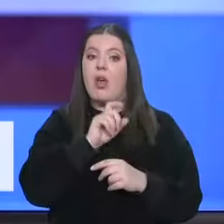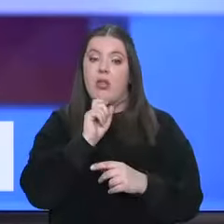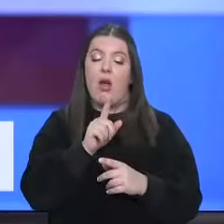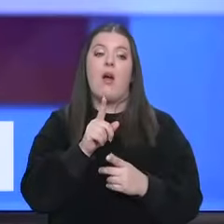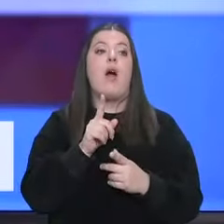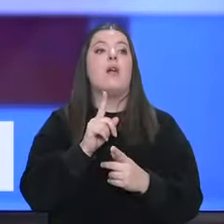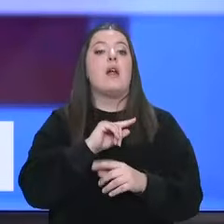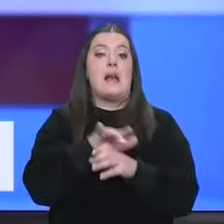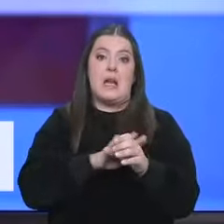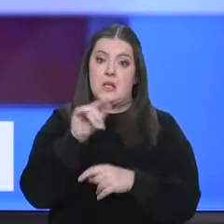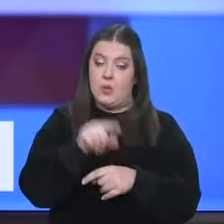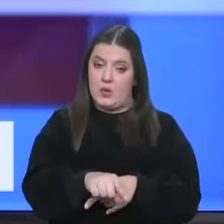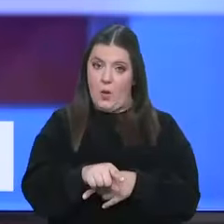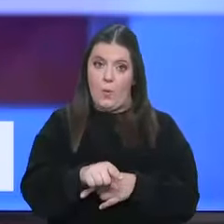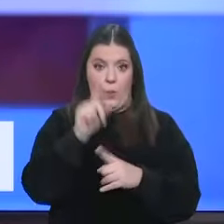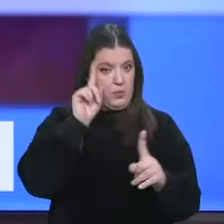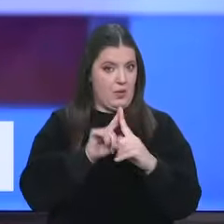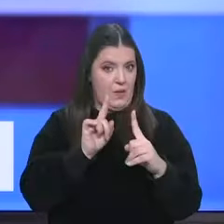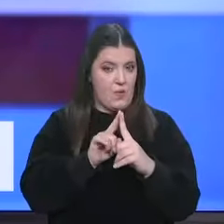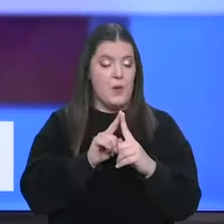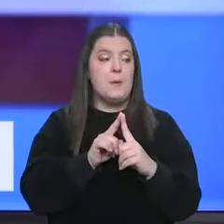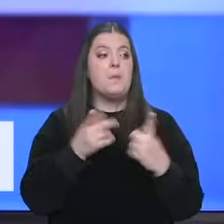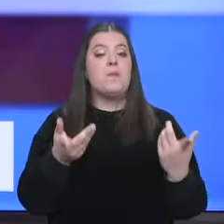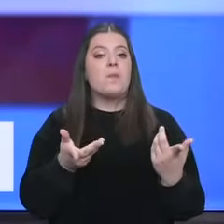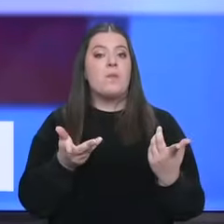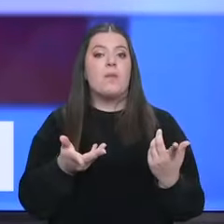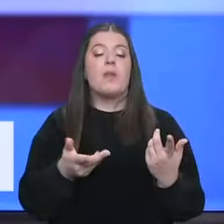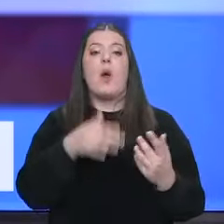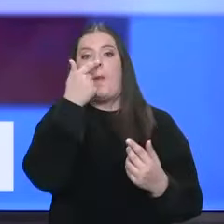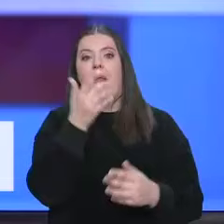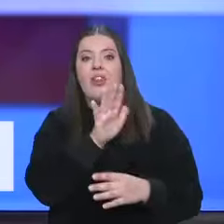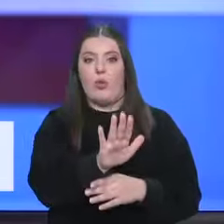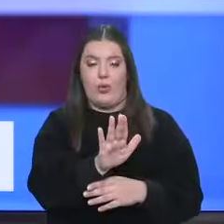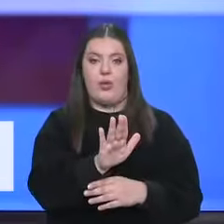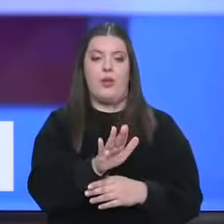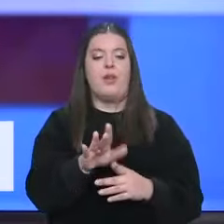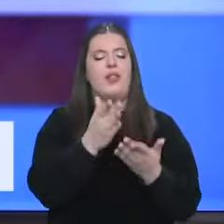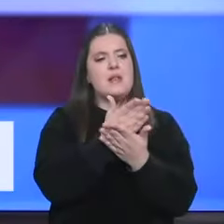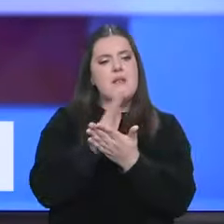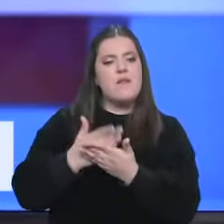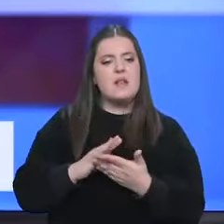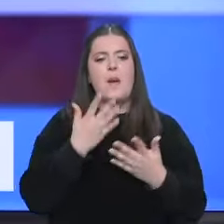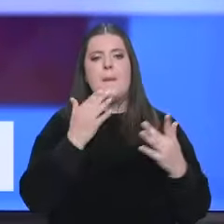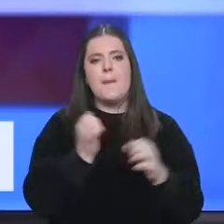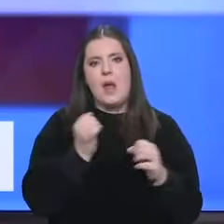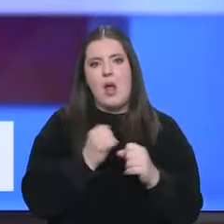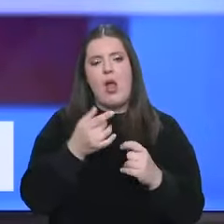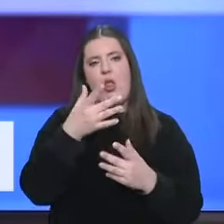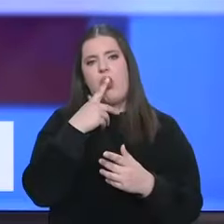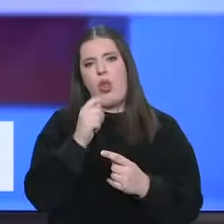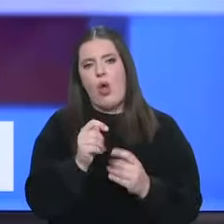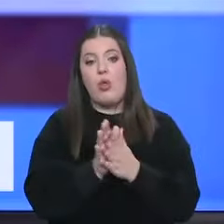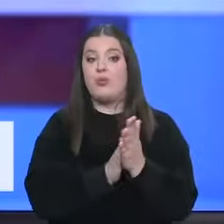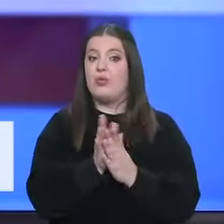Neste contexto é quando e uma atitude de divisão de medo de ódio de oportunismo